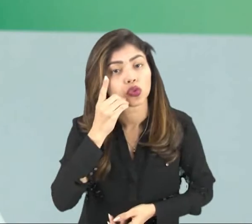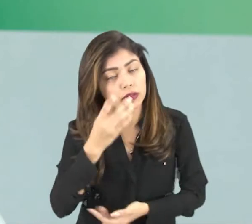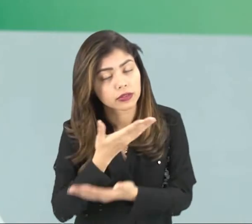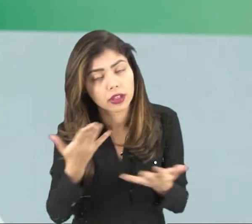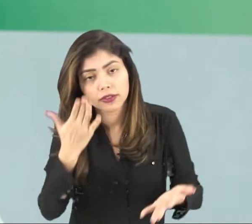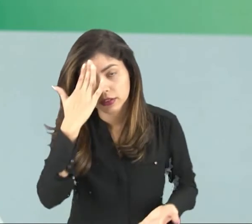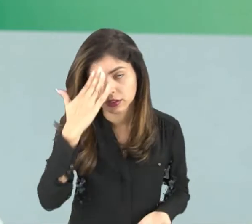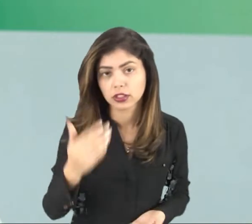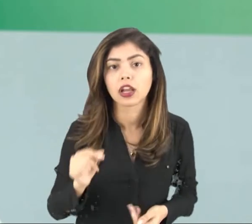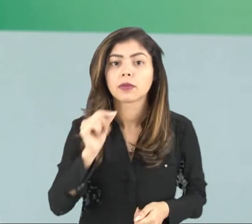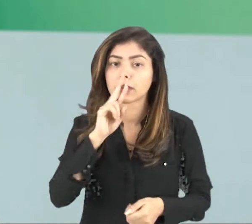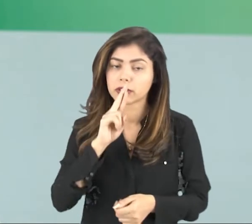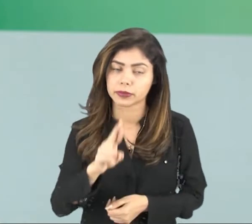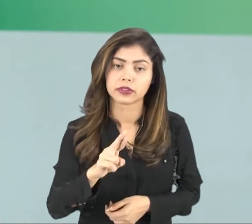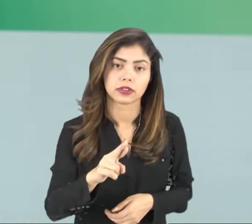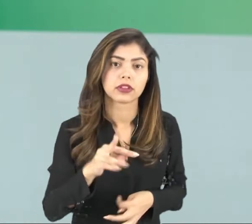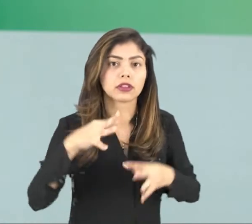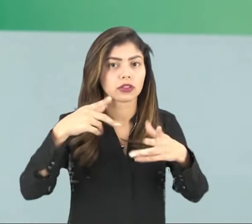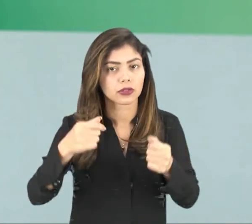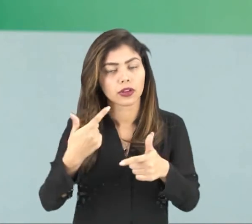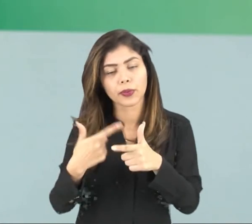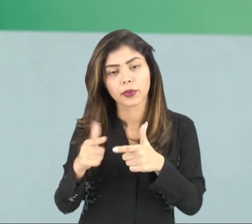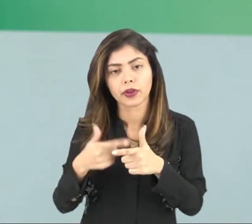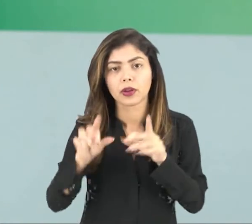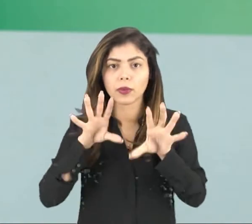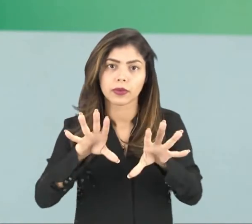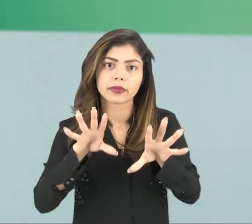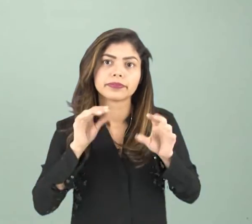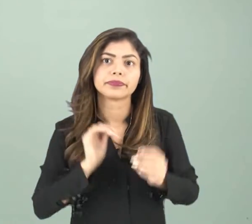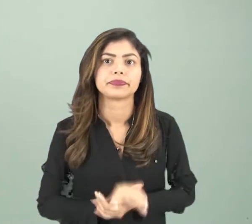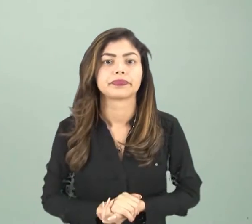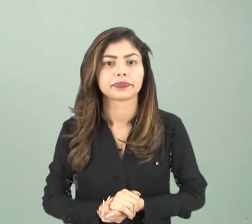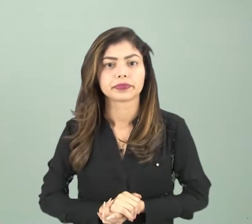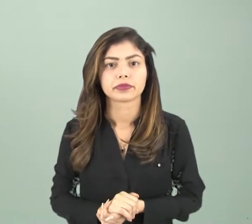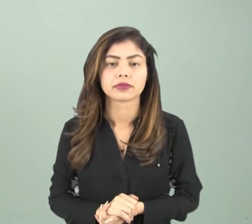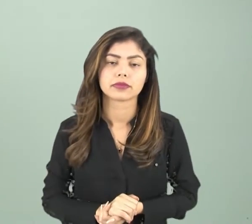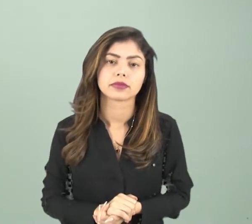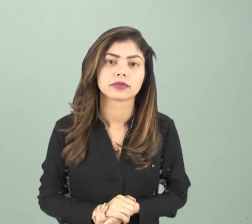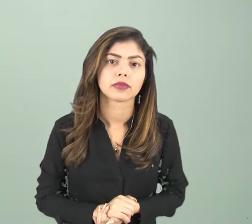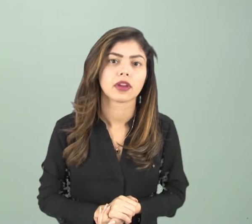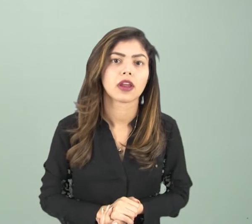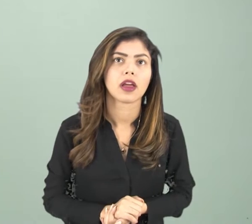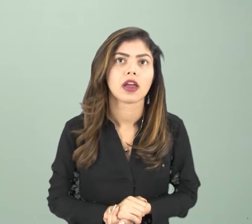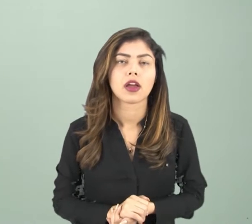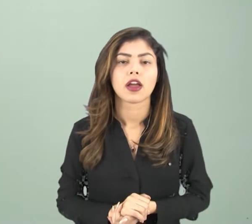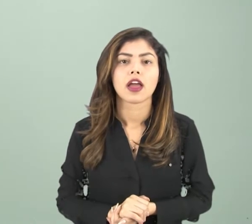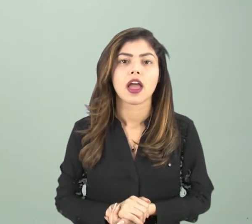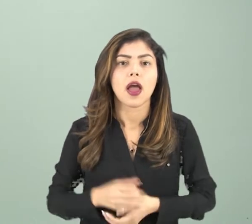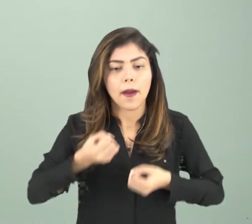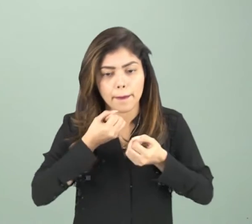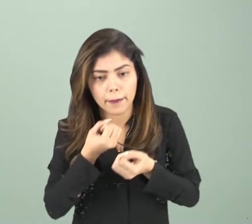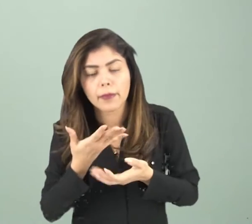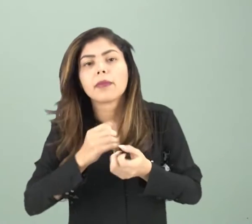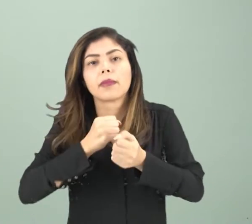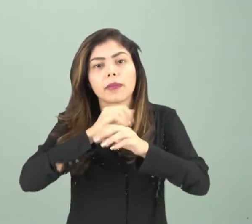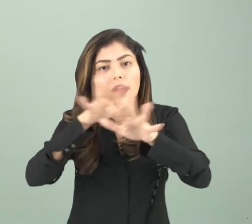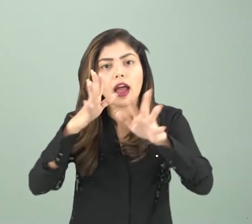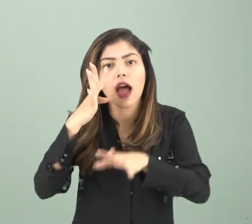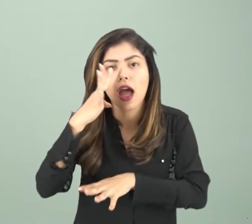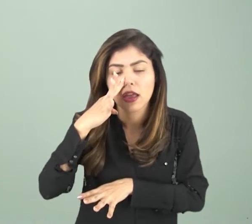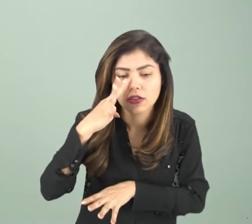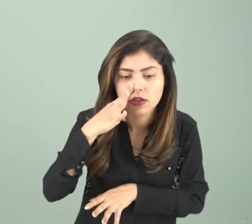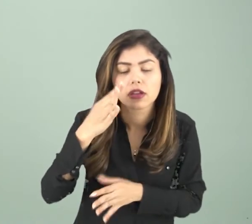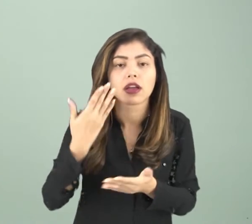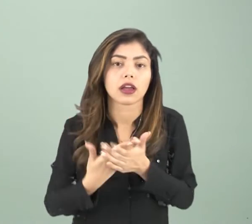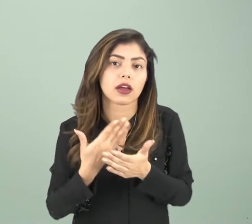cotidiano, você saiba resolver situações, problemas como esse. Quero desejar sucesso a todos que puderam assistir